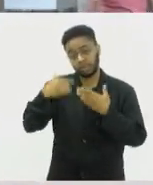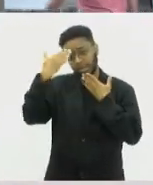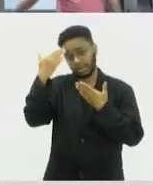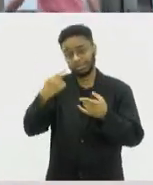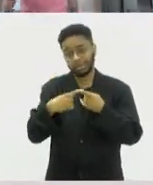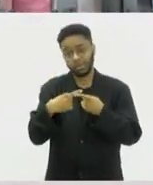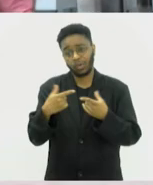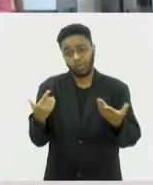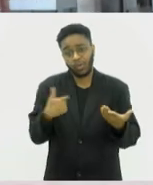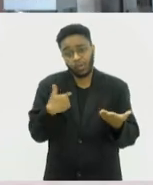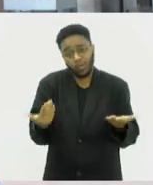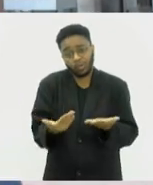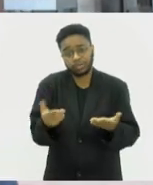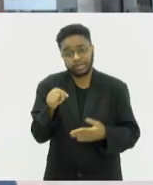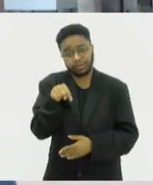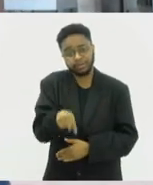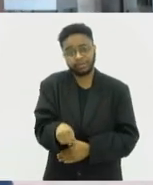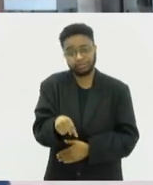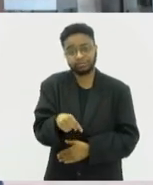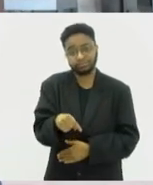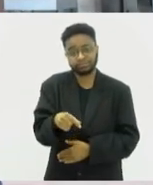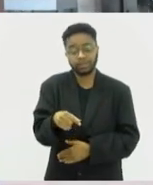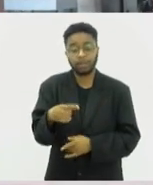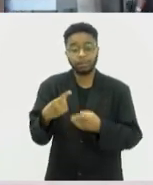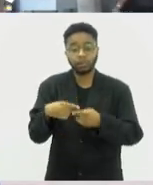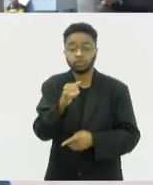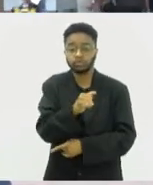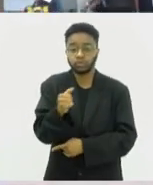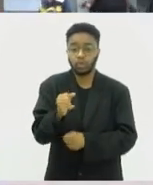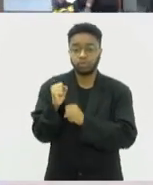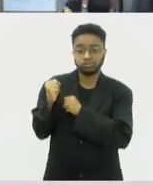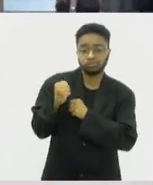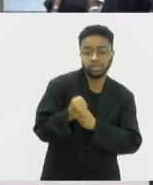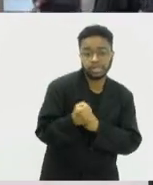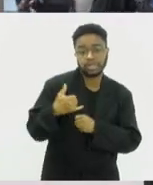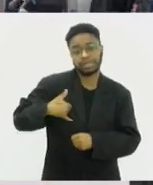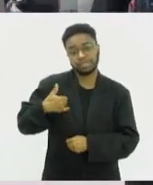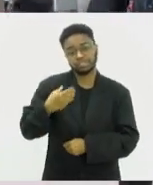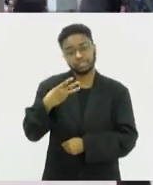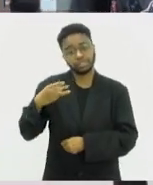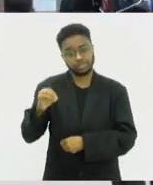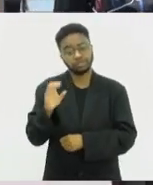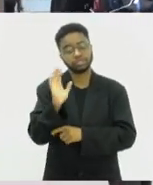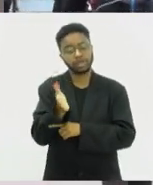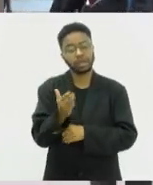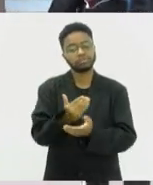aqui por causa disso, né? E o judô, você com 30 anos, você já está se aposentando,